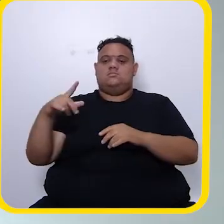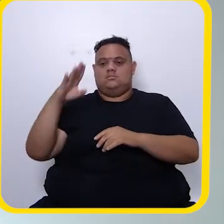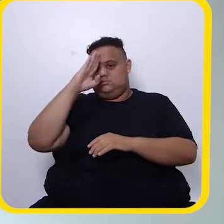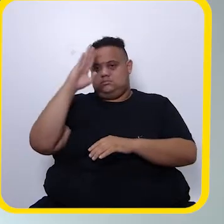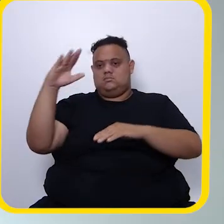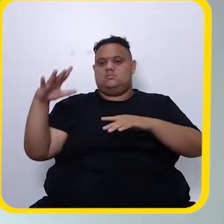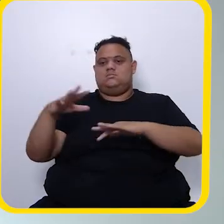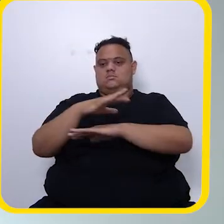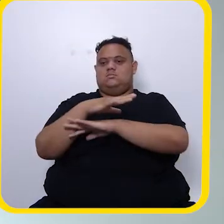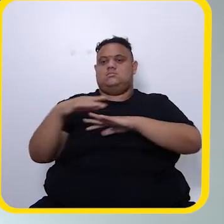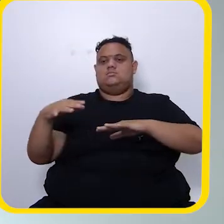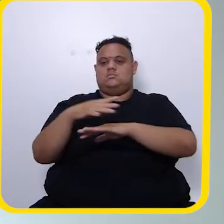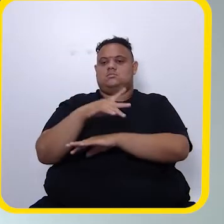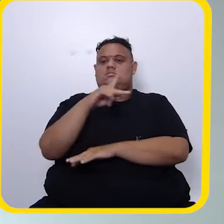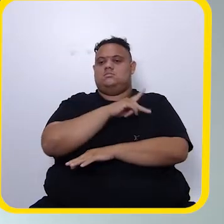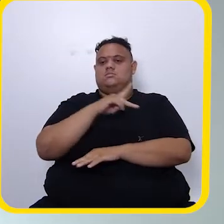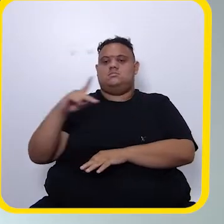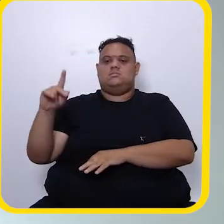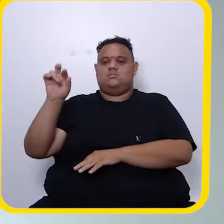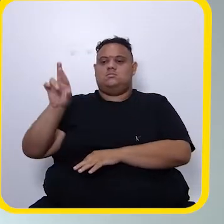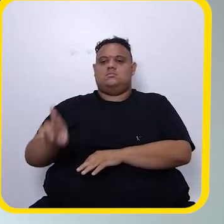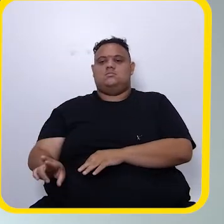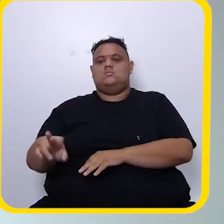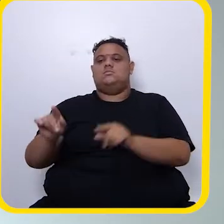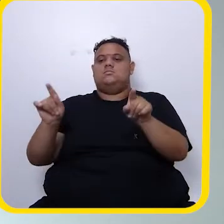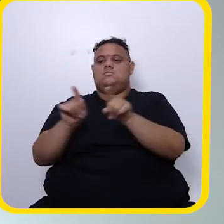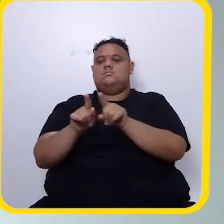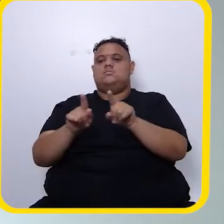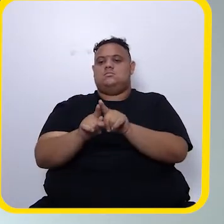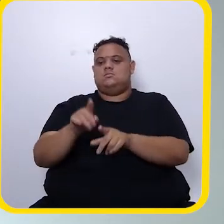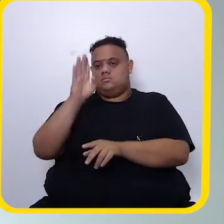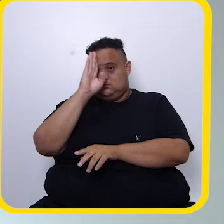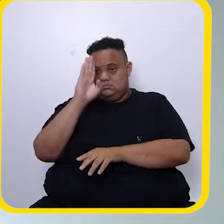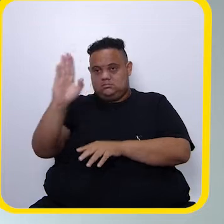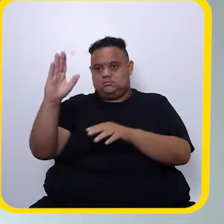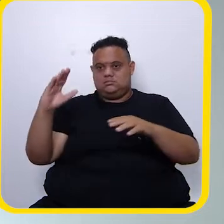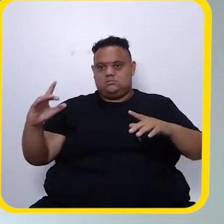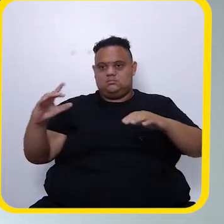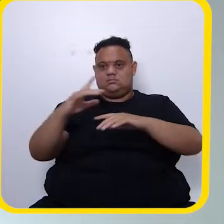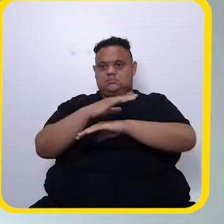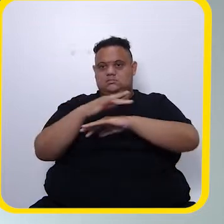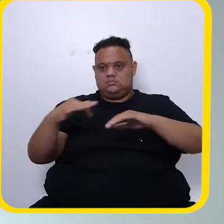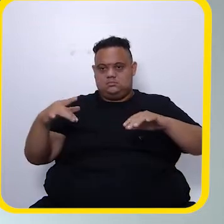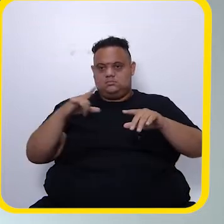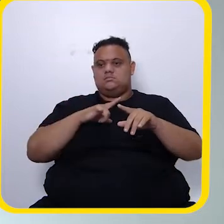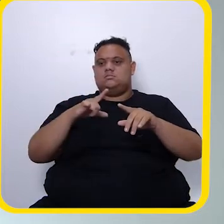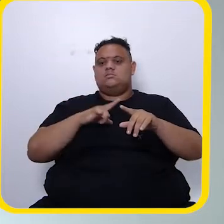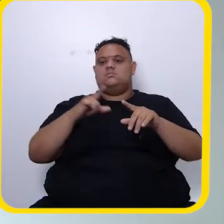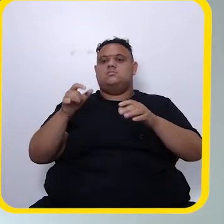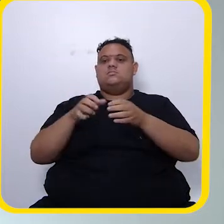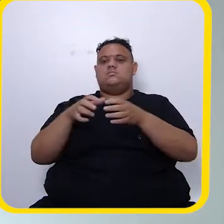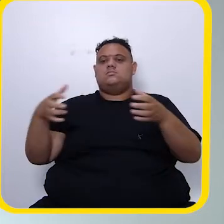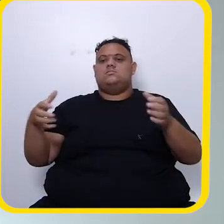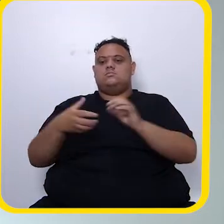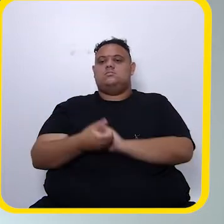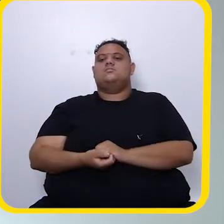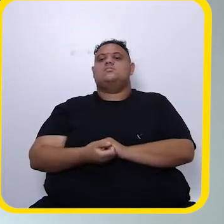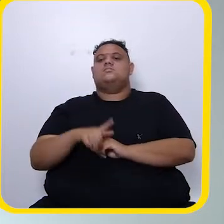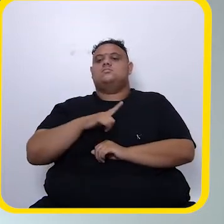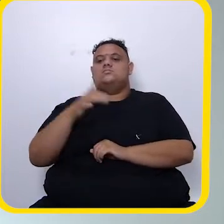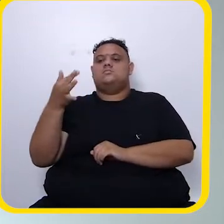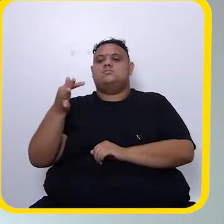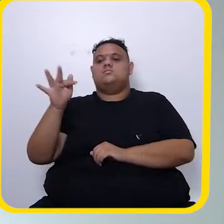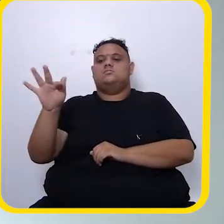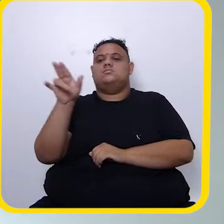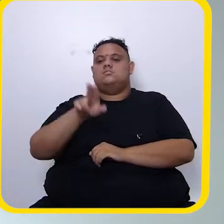além de San Juan, em Porto Rico, são as principais cidades, né, que formam essas grandes Antilhas. Então é o